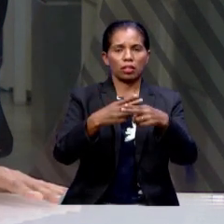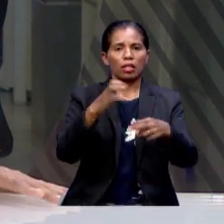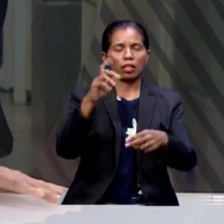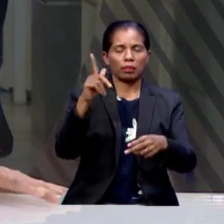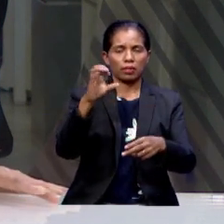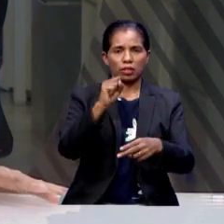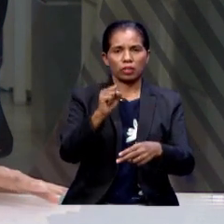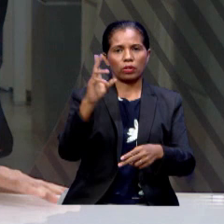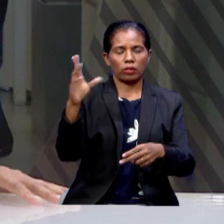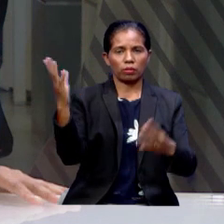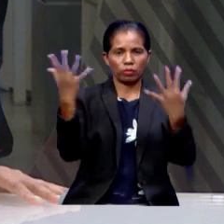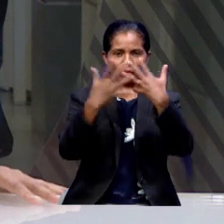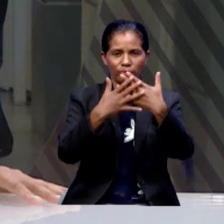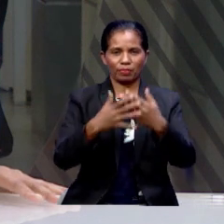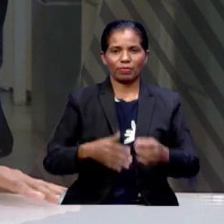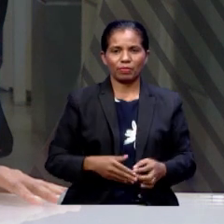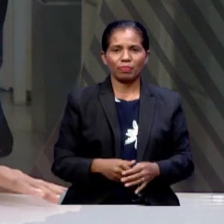solar.